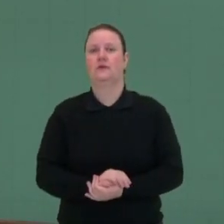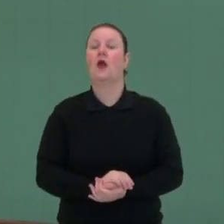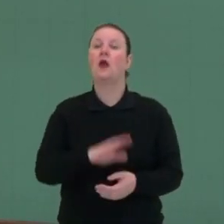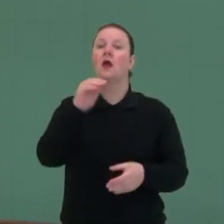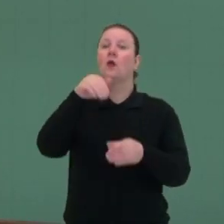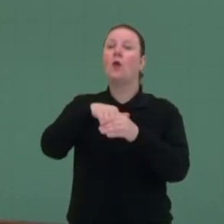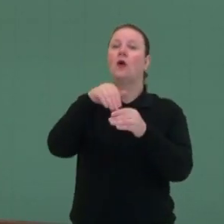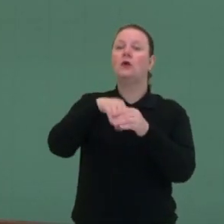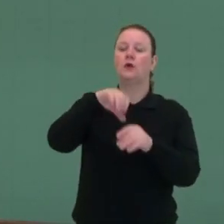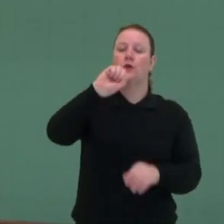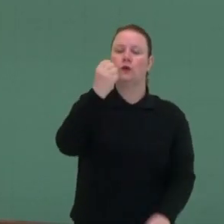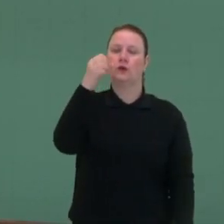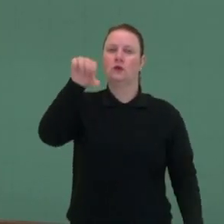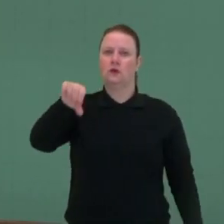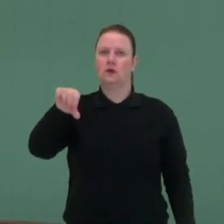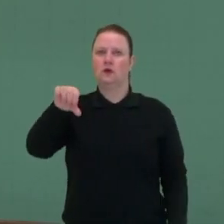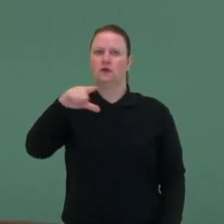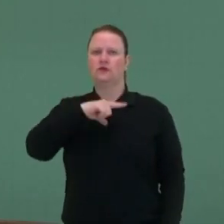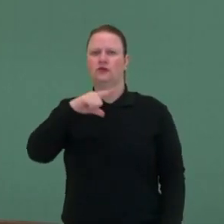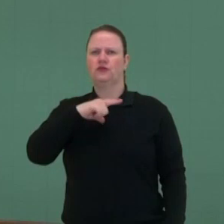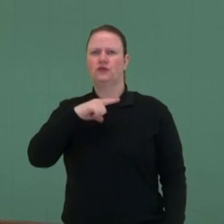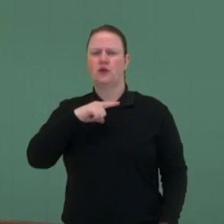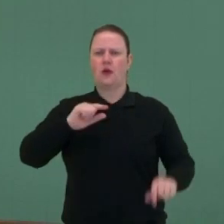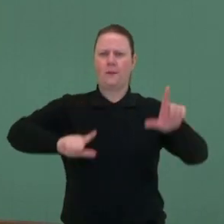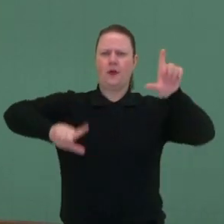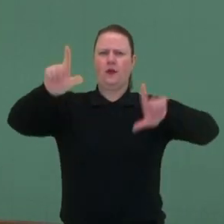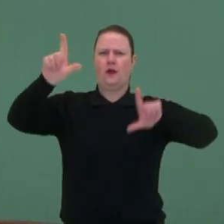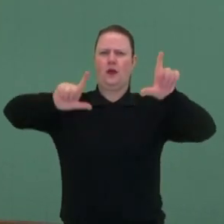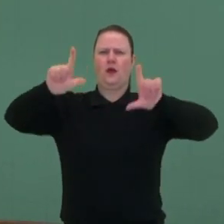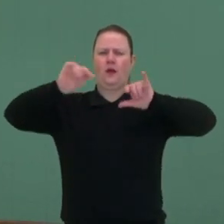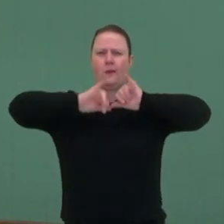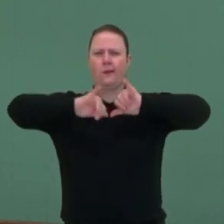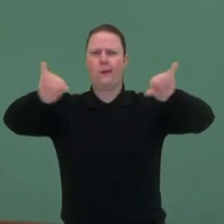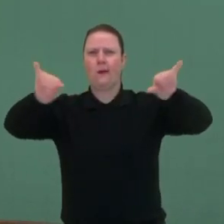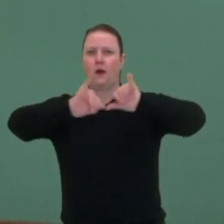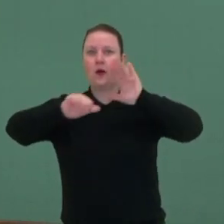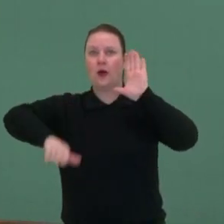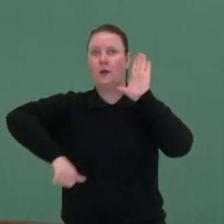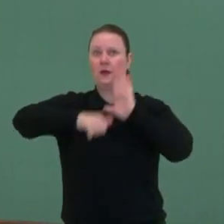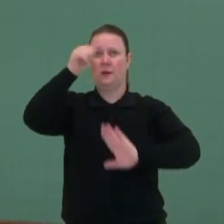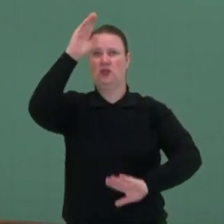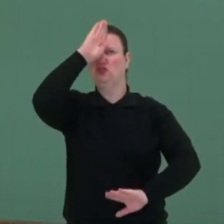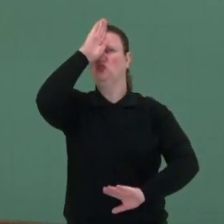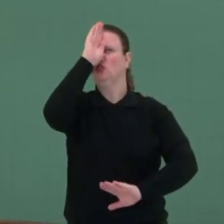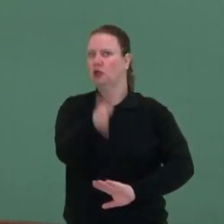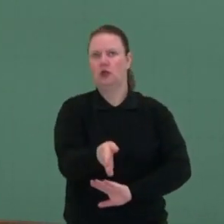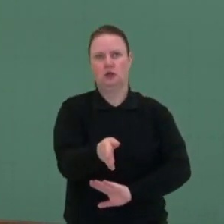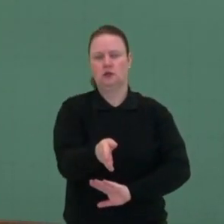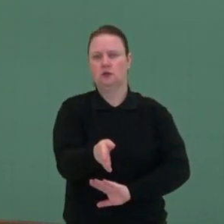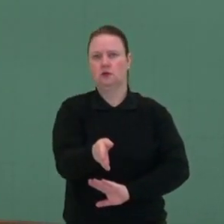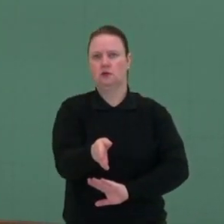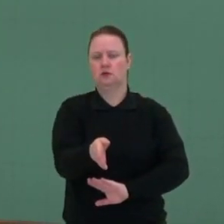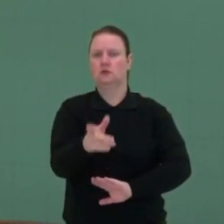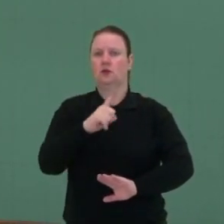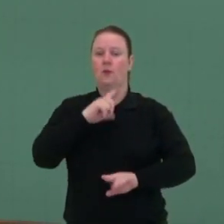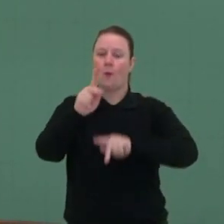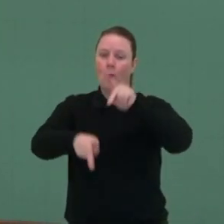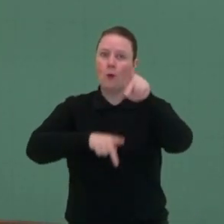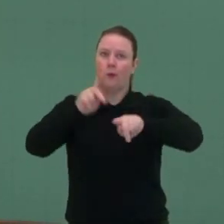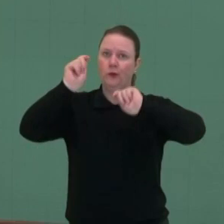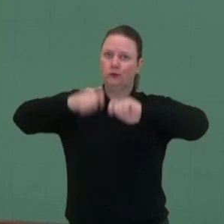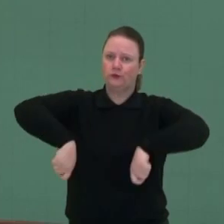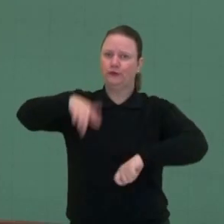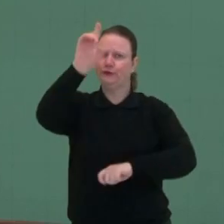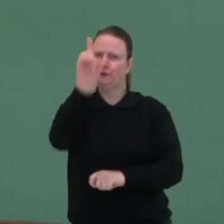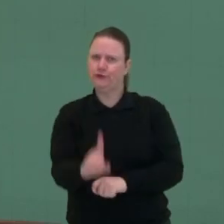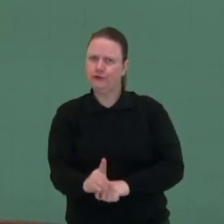1989 foi a primeira a ter grande cobertura televisiva no Brasil, porque foi a primeira eleição direta, que o povo deveria escolher o seu presidente.